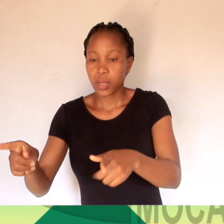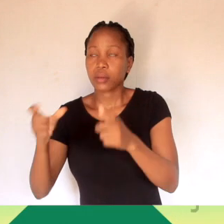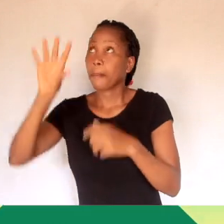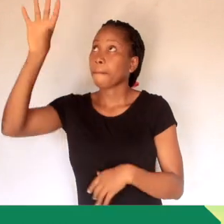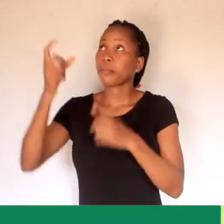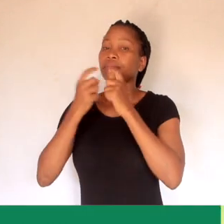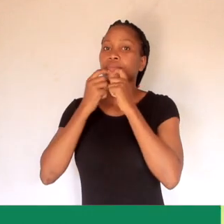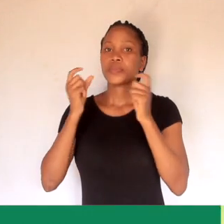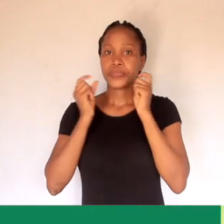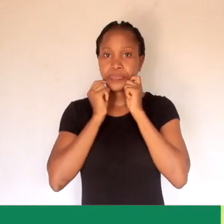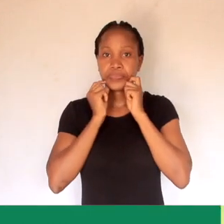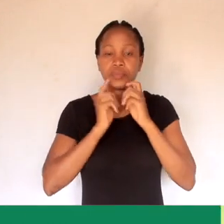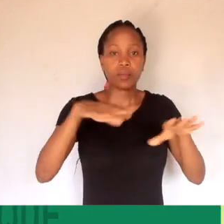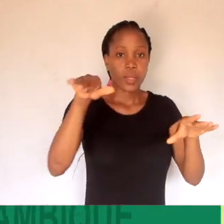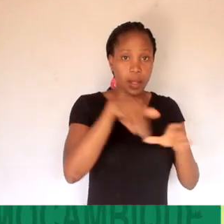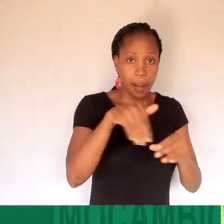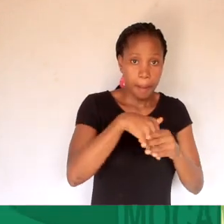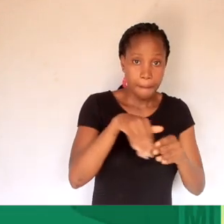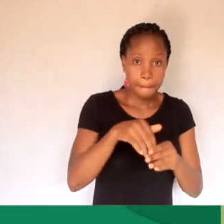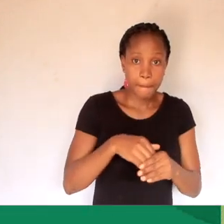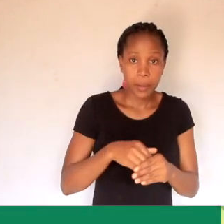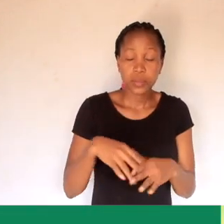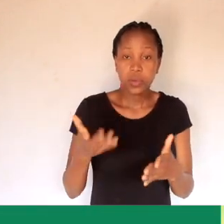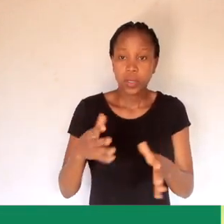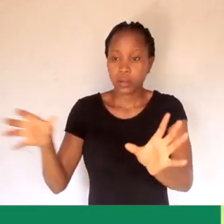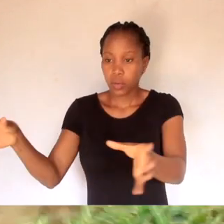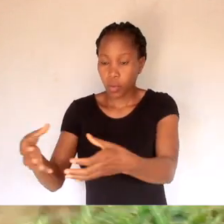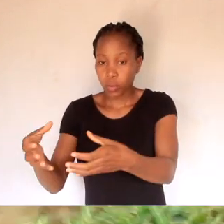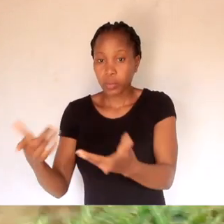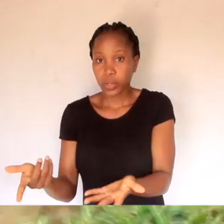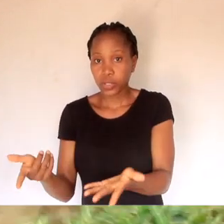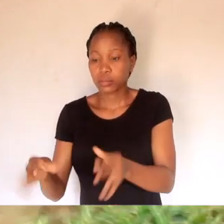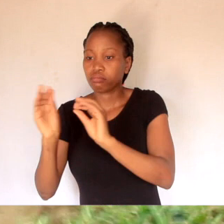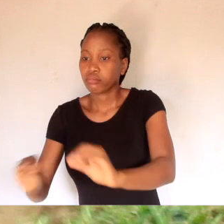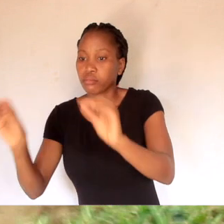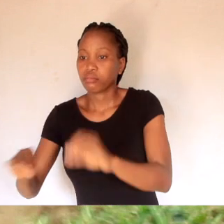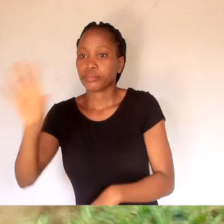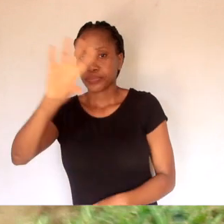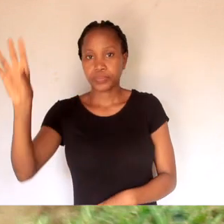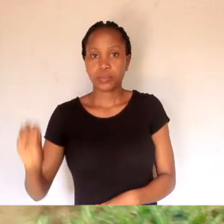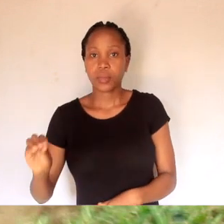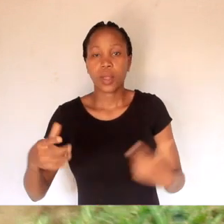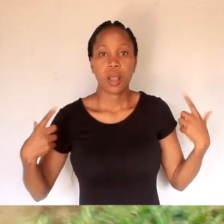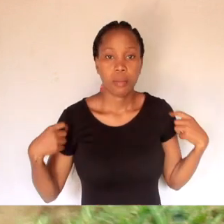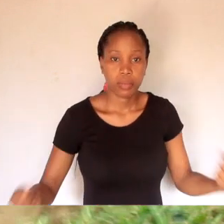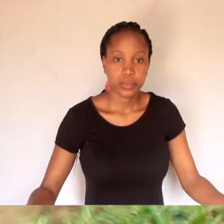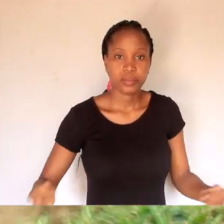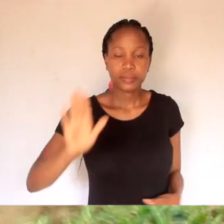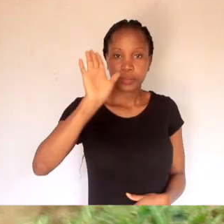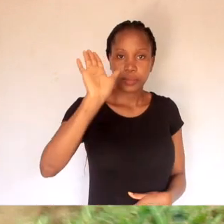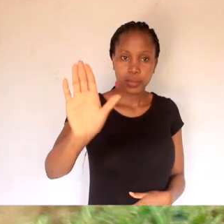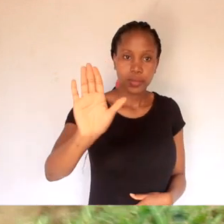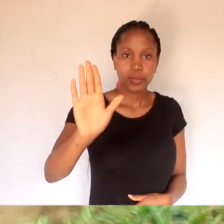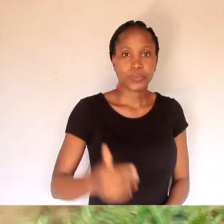membros do Movimento de Educação para Todos contam como foi o percurso e as motivações para a sua criação. A criação do